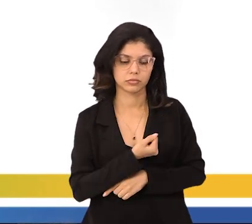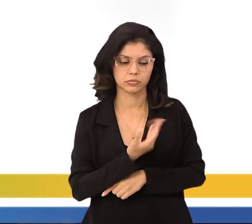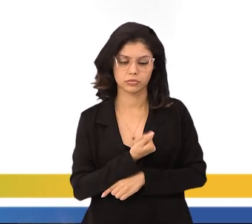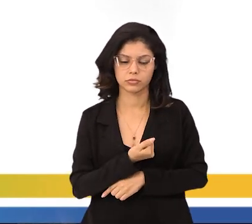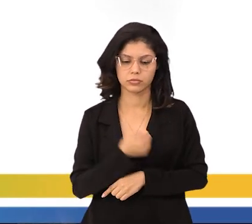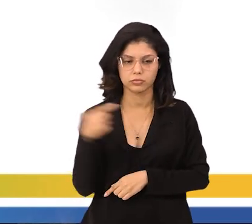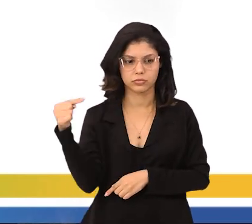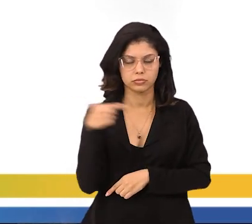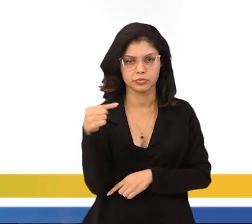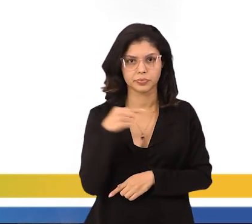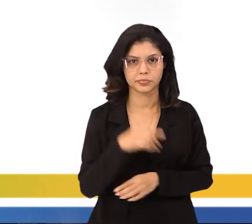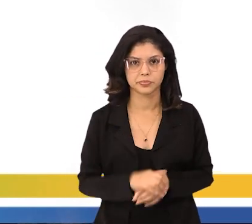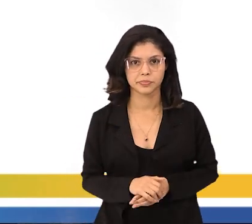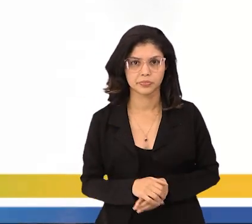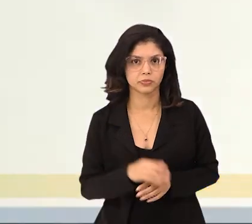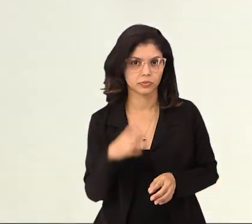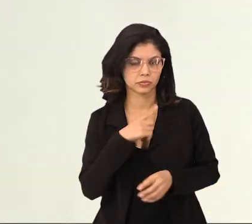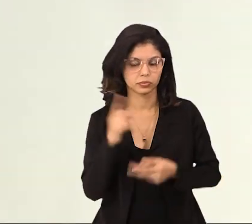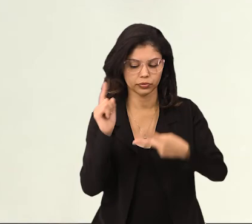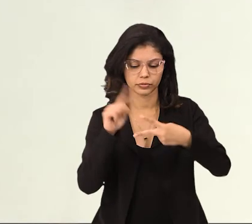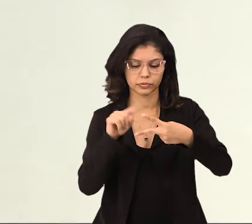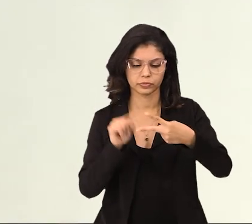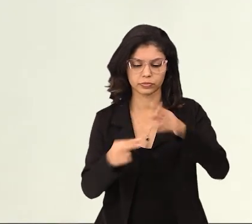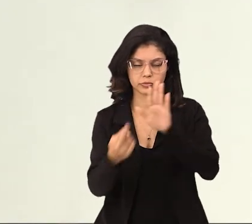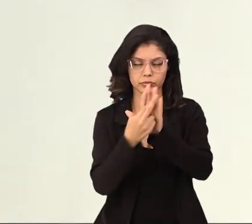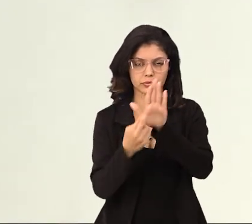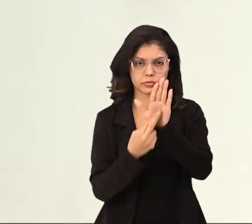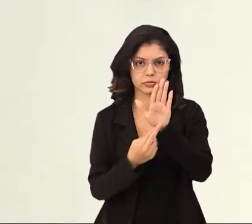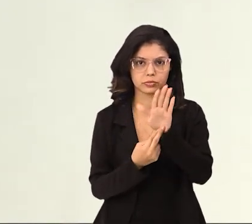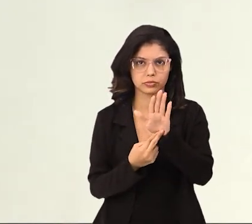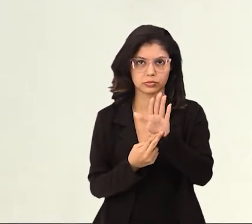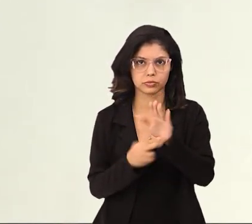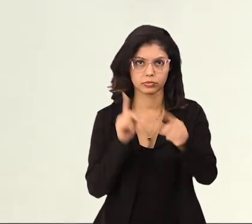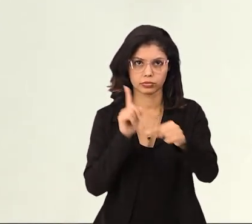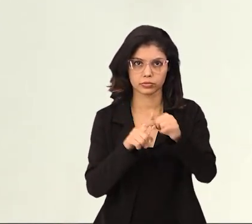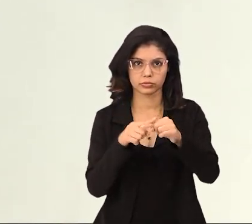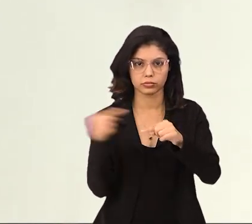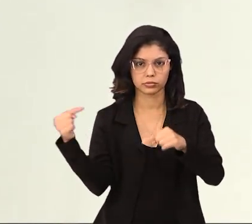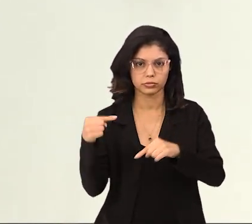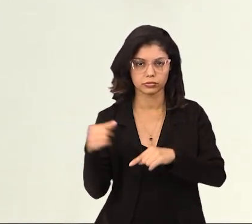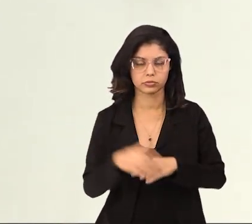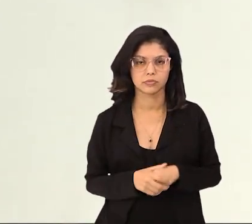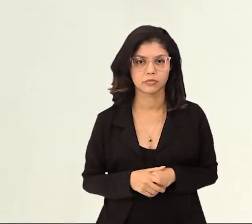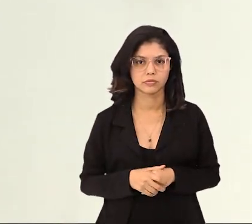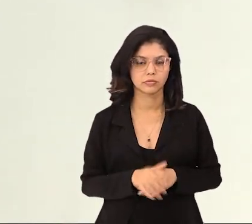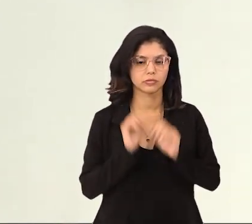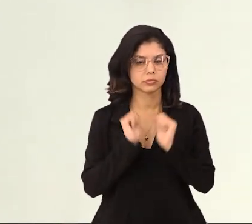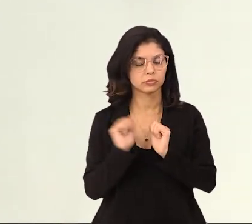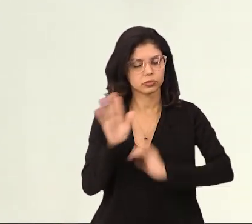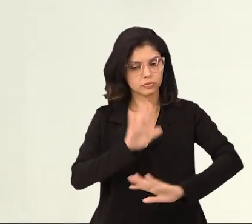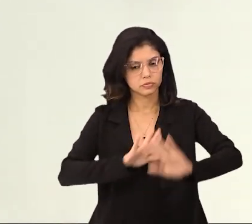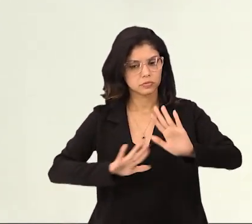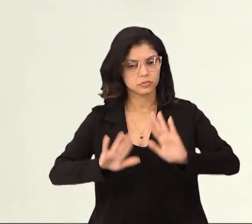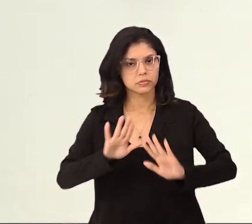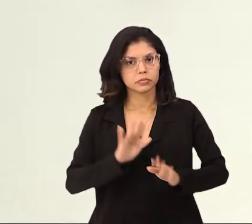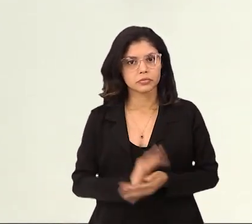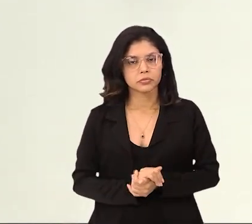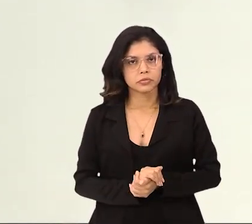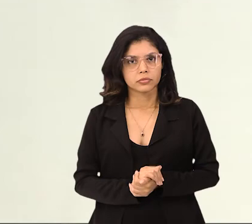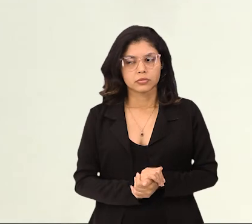como um negativo. Então, nós temos duas regrinhas aí, com o expoente par e outro ímpar, que você tem que ter muito